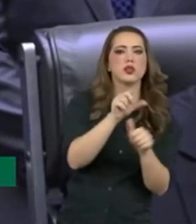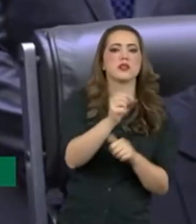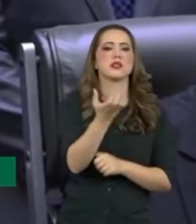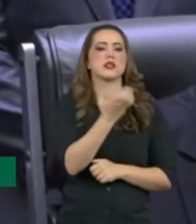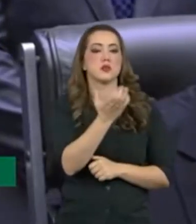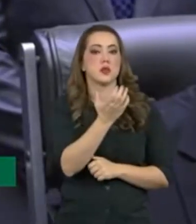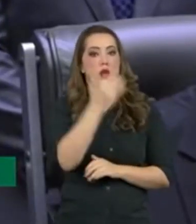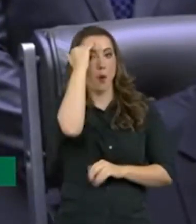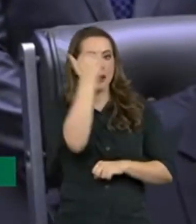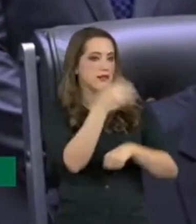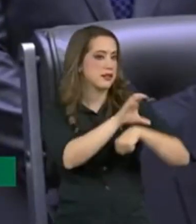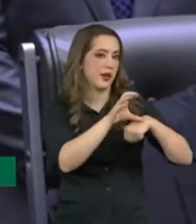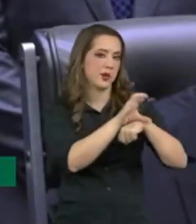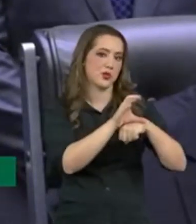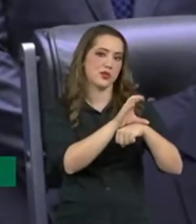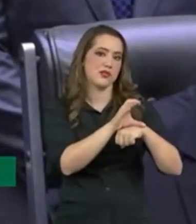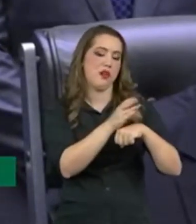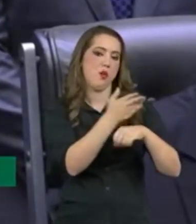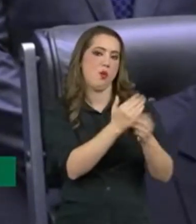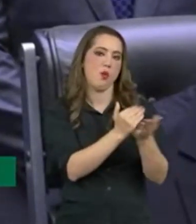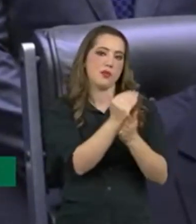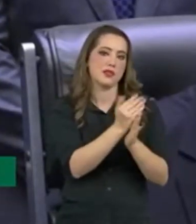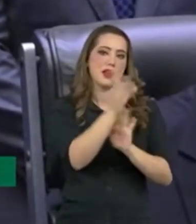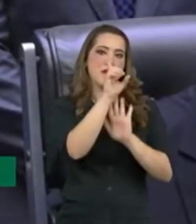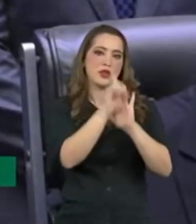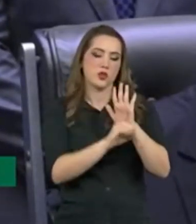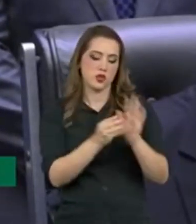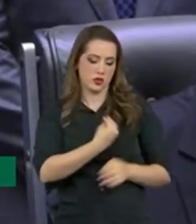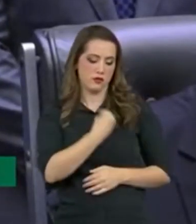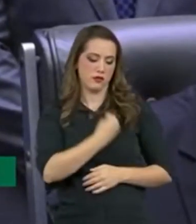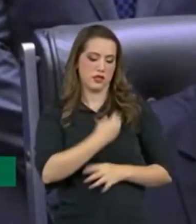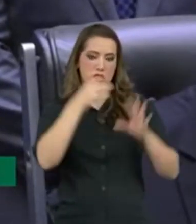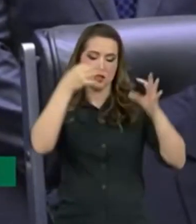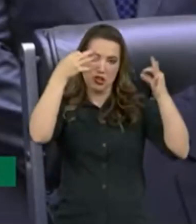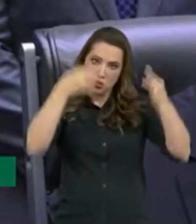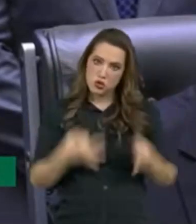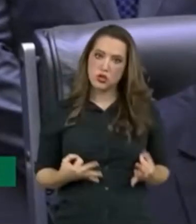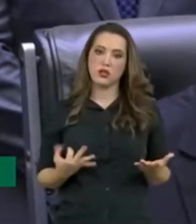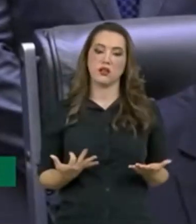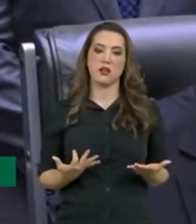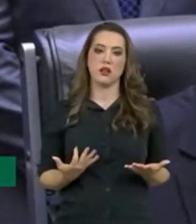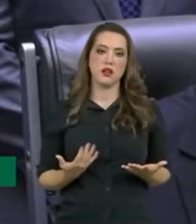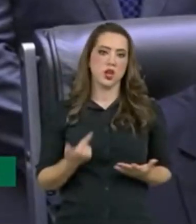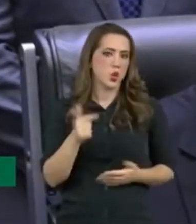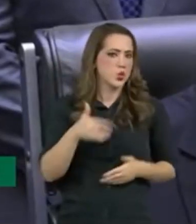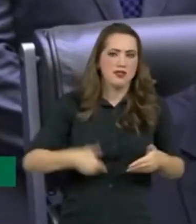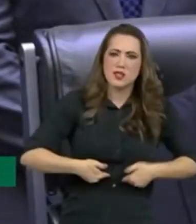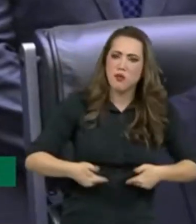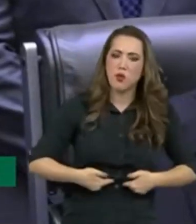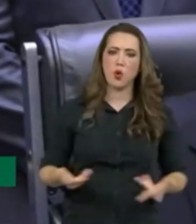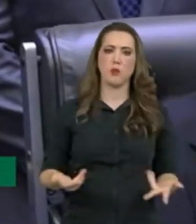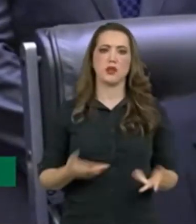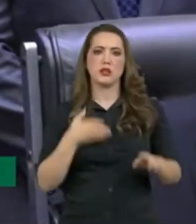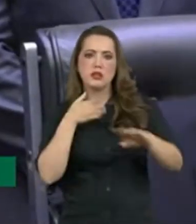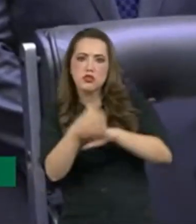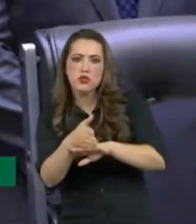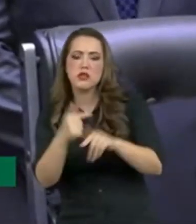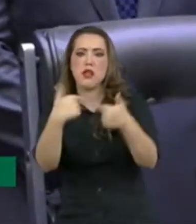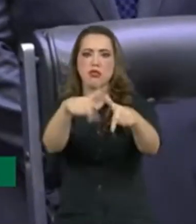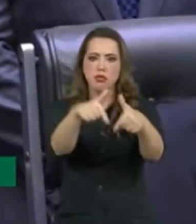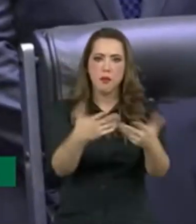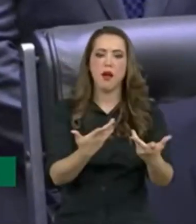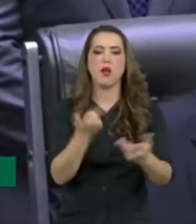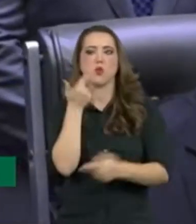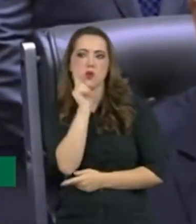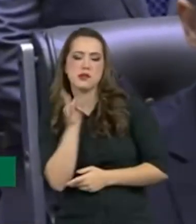constitucionais, a começar pelo direito à vida digna, sem fome, com acesso ao emprego,